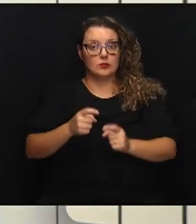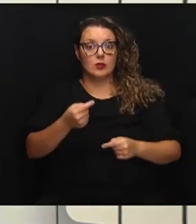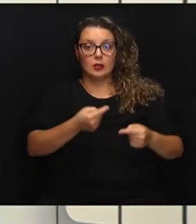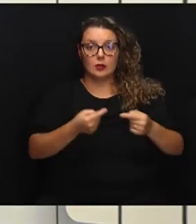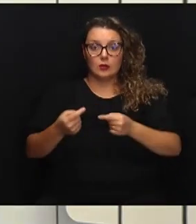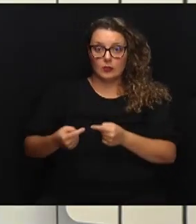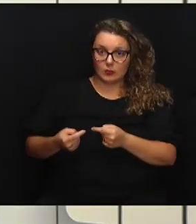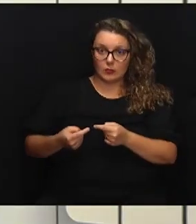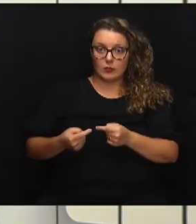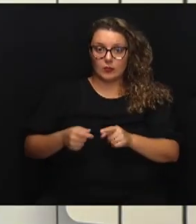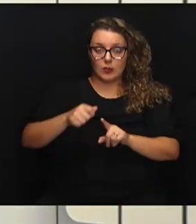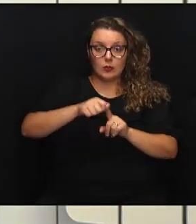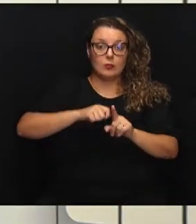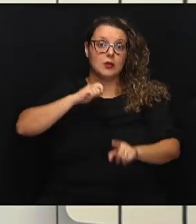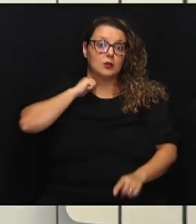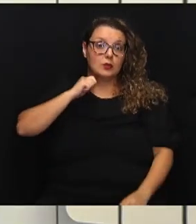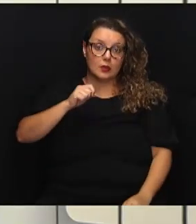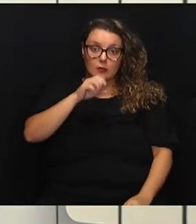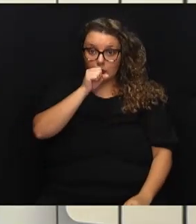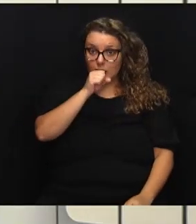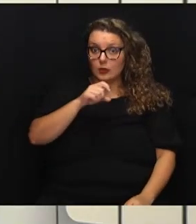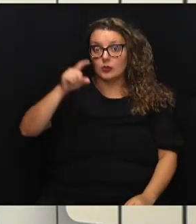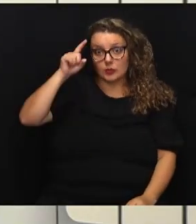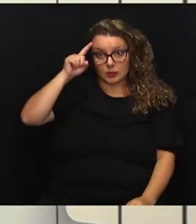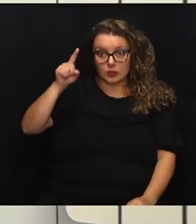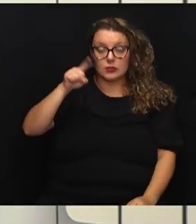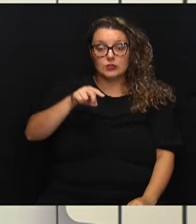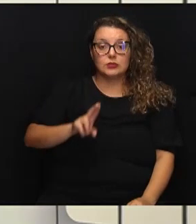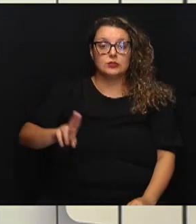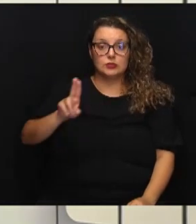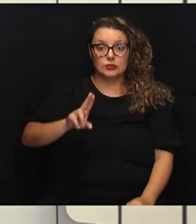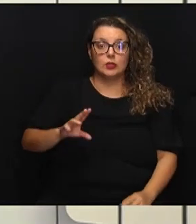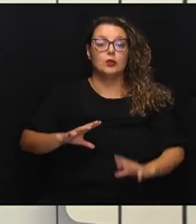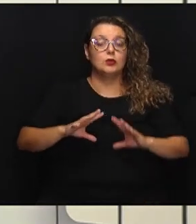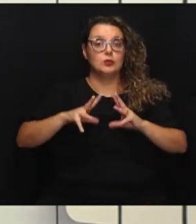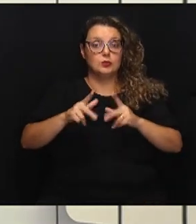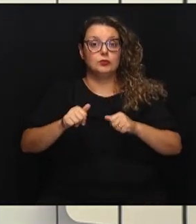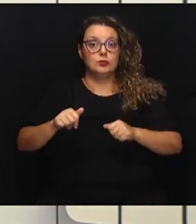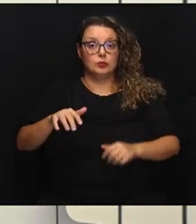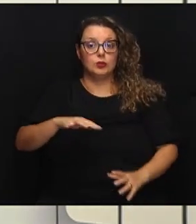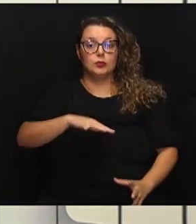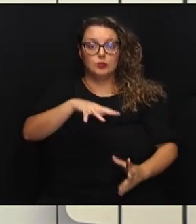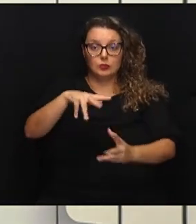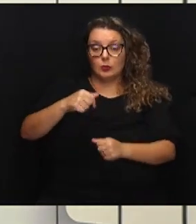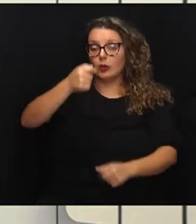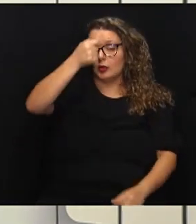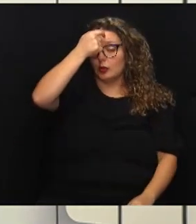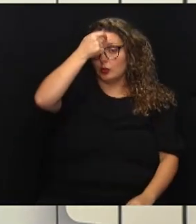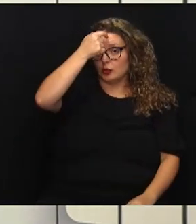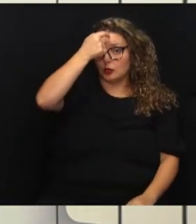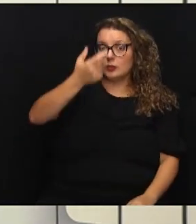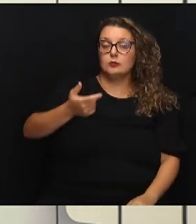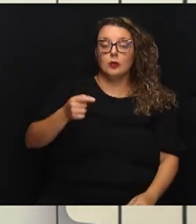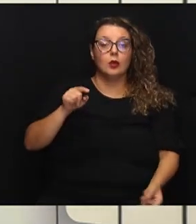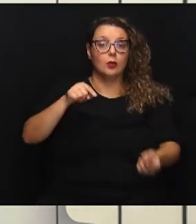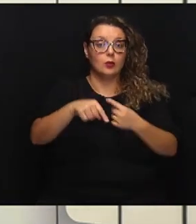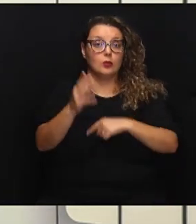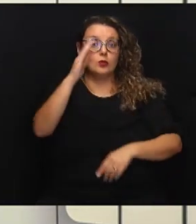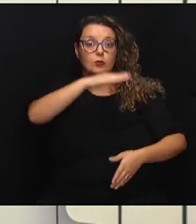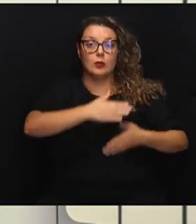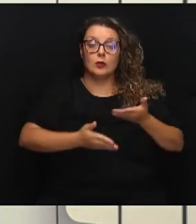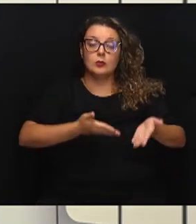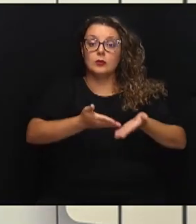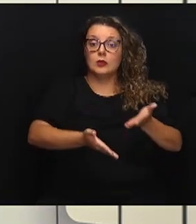debater o Abril Laranja. A data é utilizada em todo o mundo para conscientização contra os maus tratos